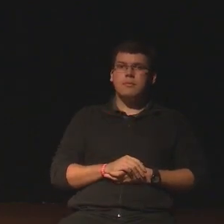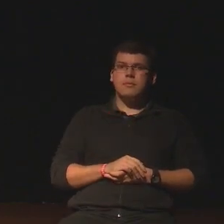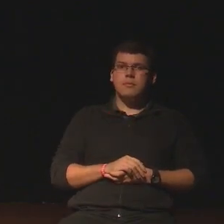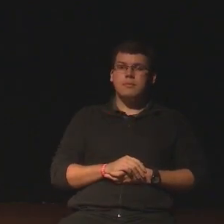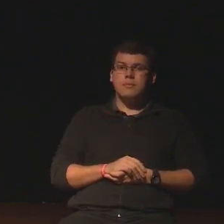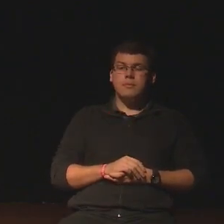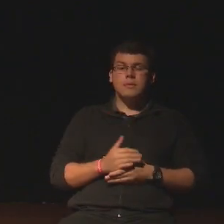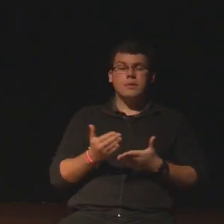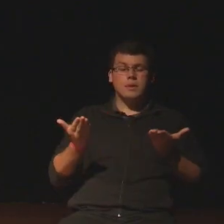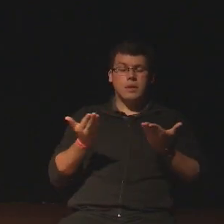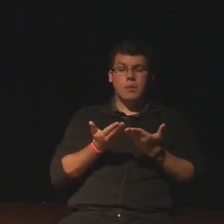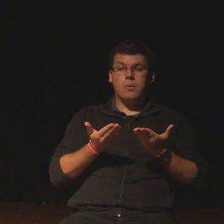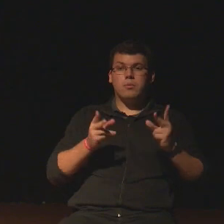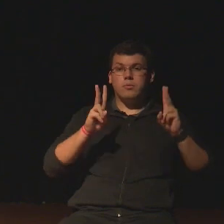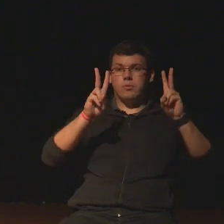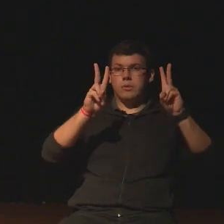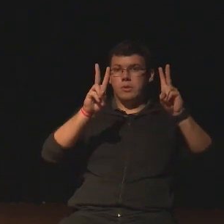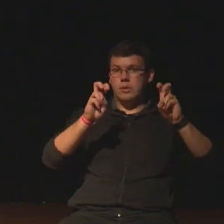Com relação